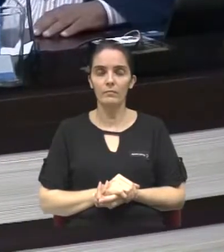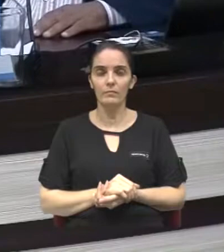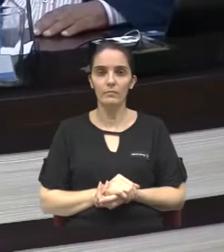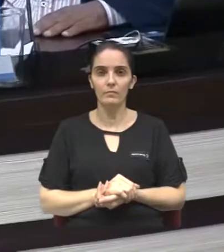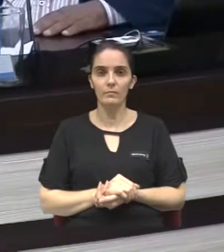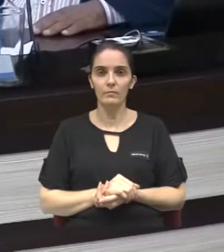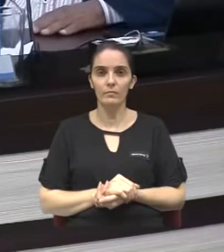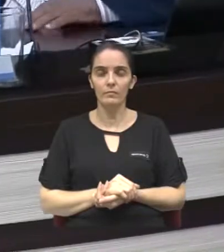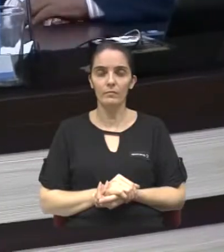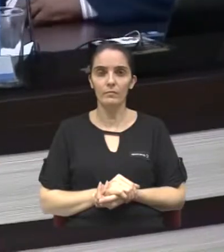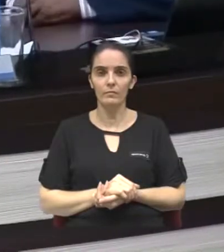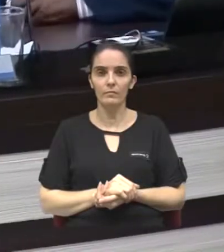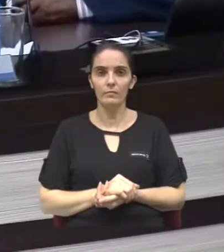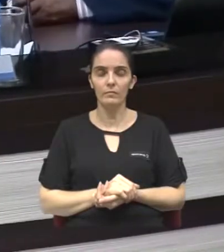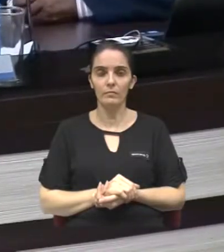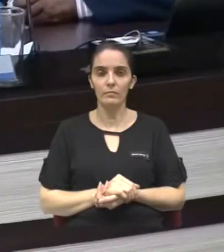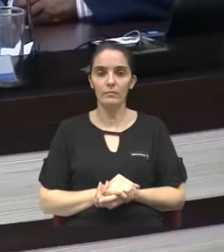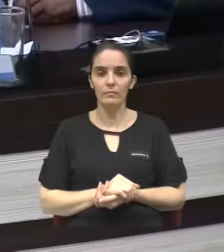O parecer.